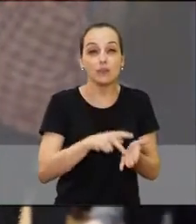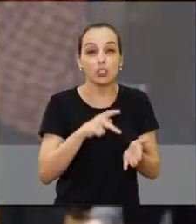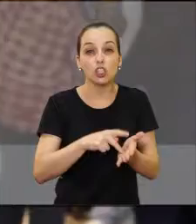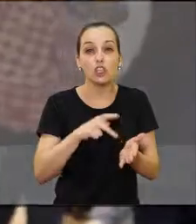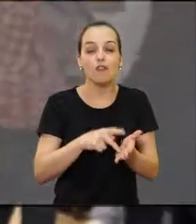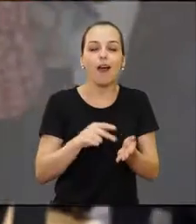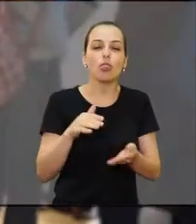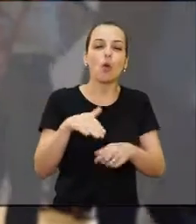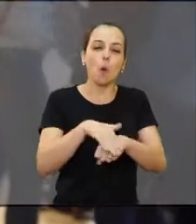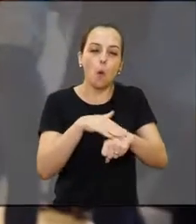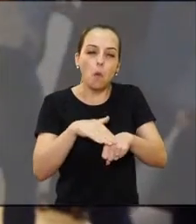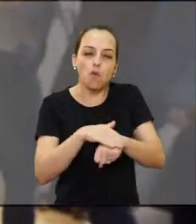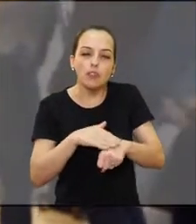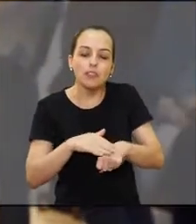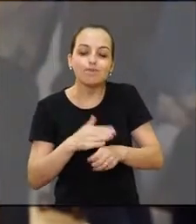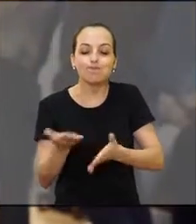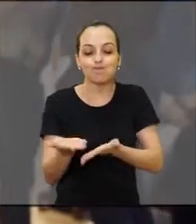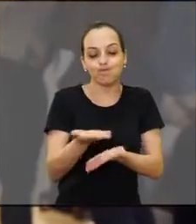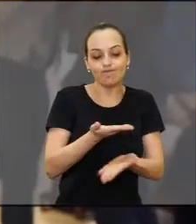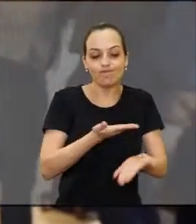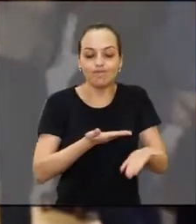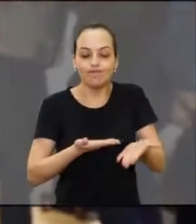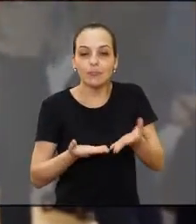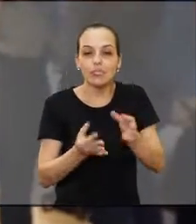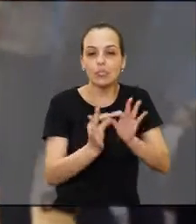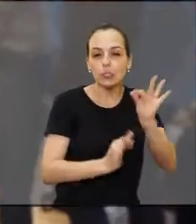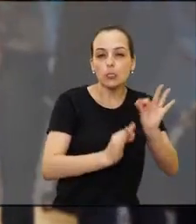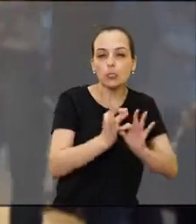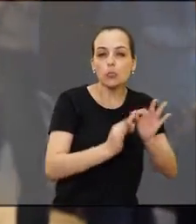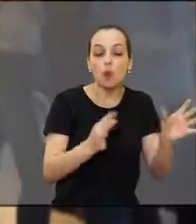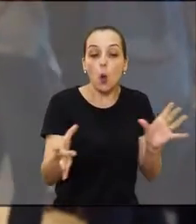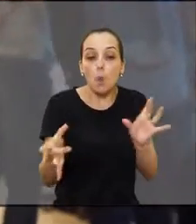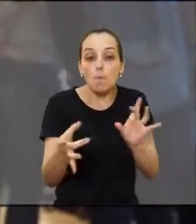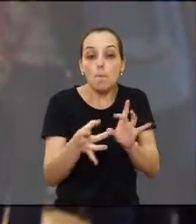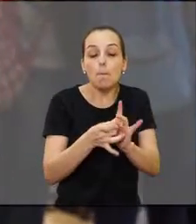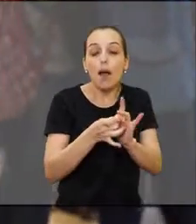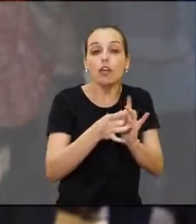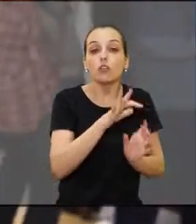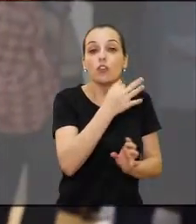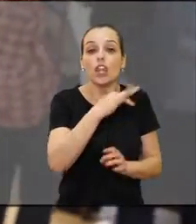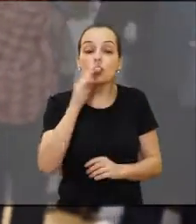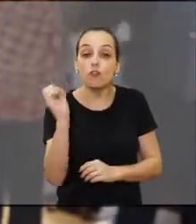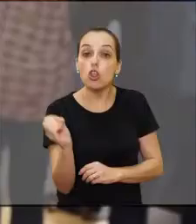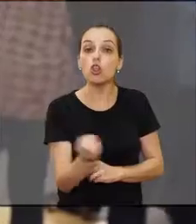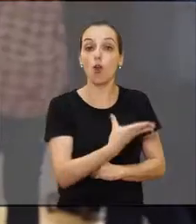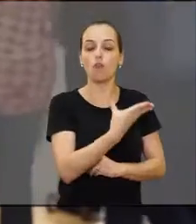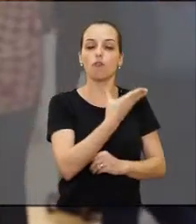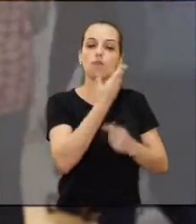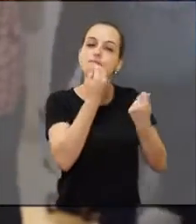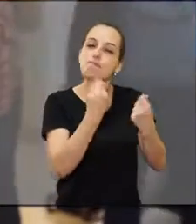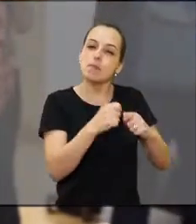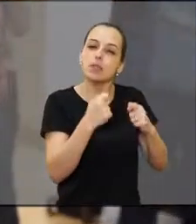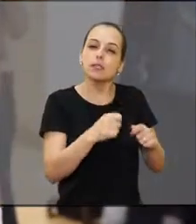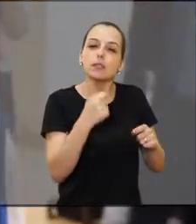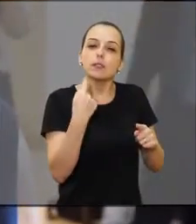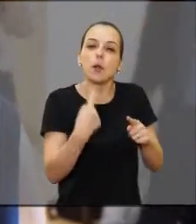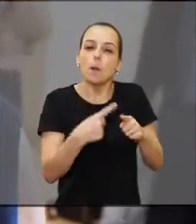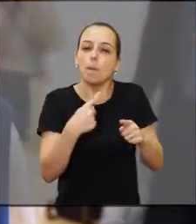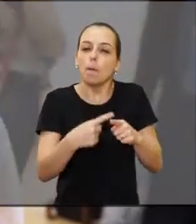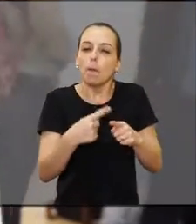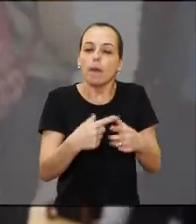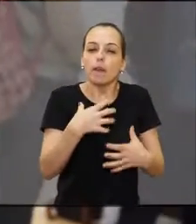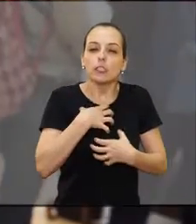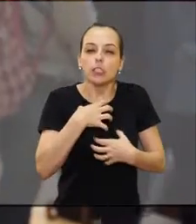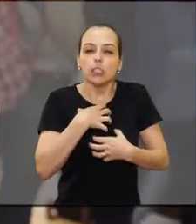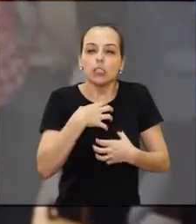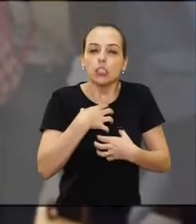fazer uma reconversa, reorganizar, fazer um novo pacto federativo, porque assim, o